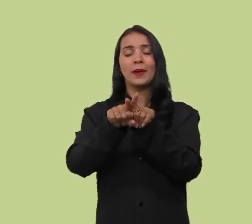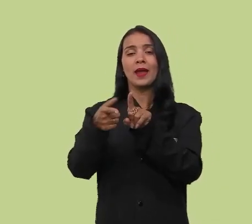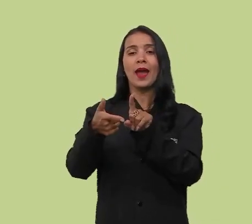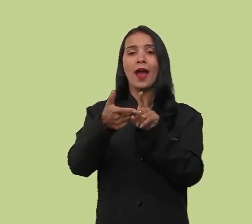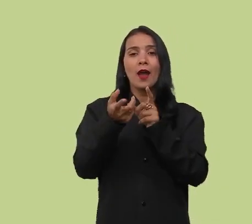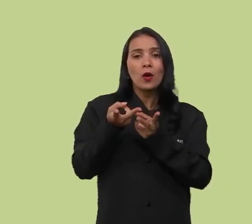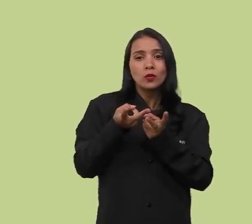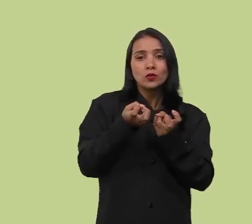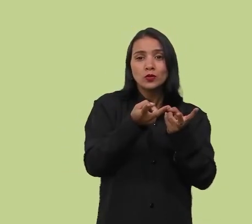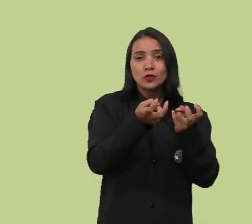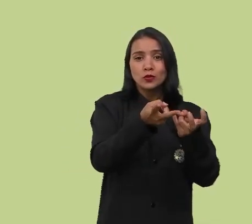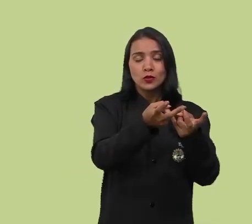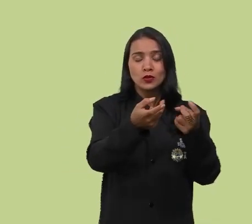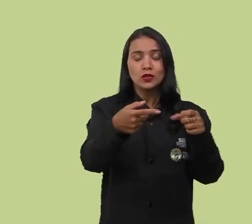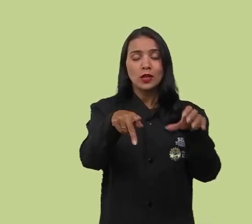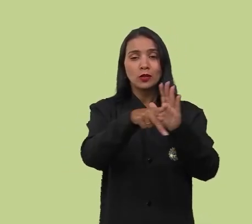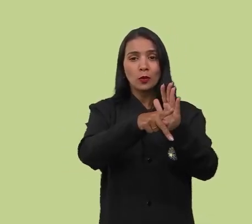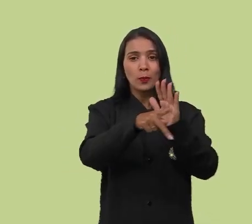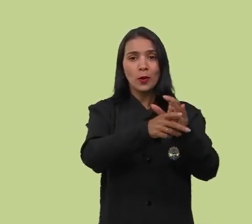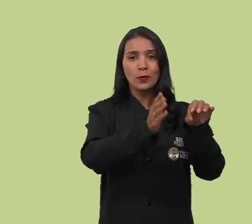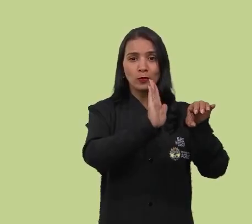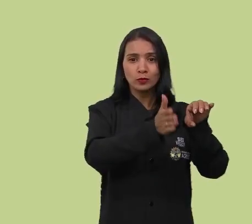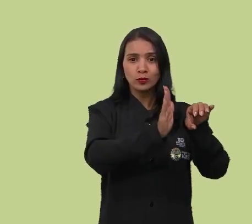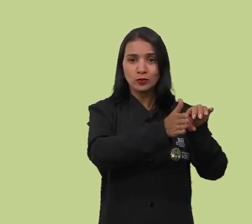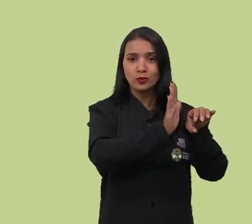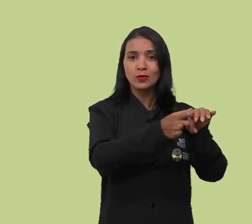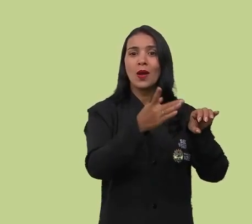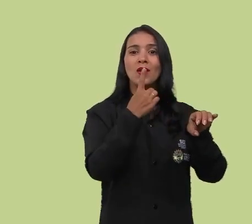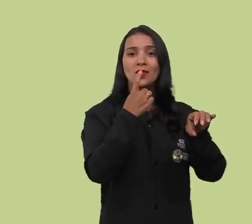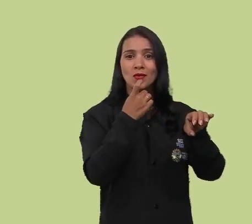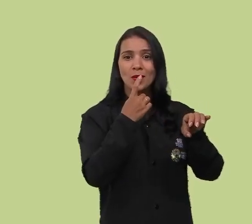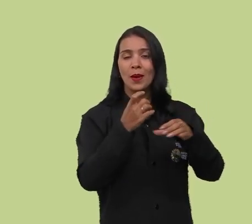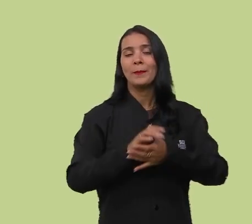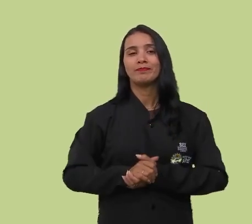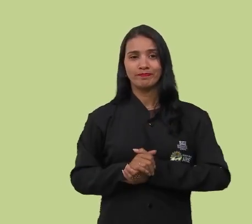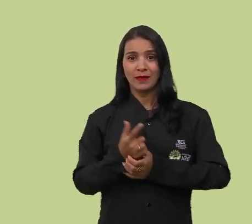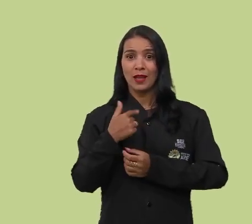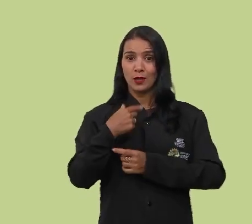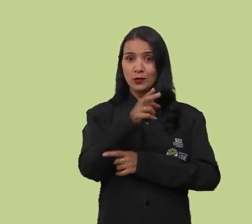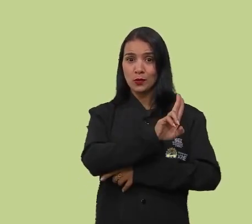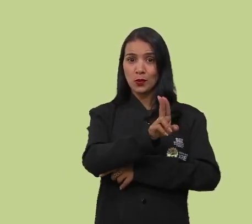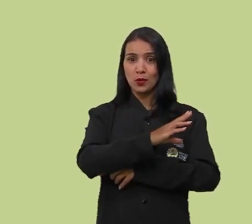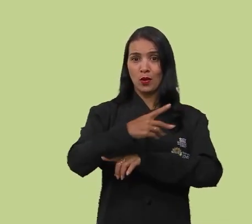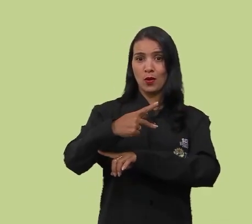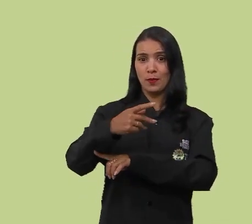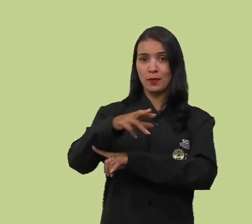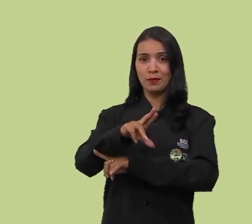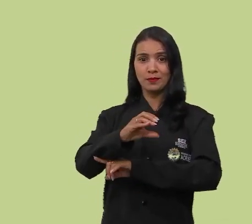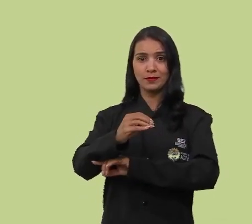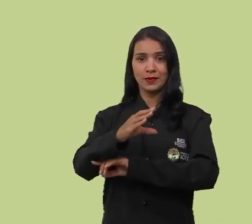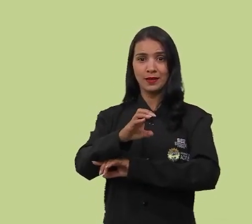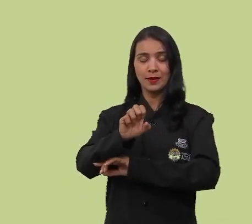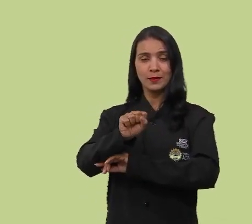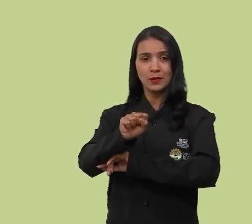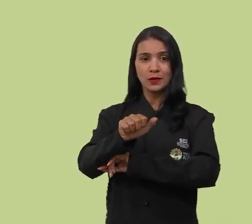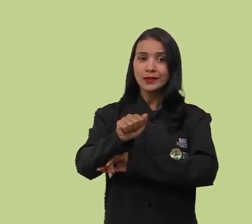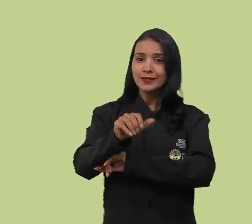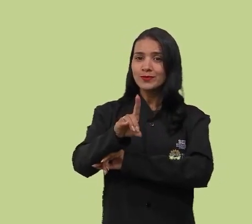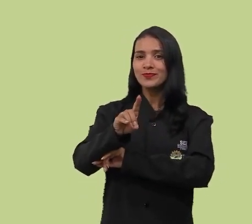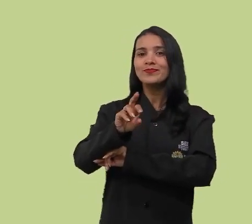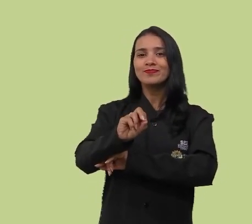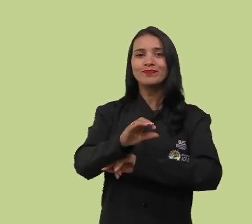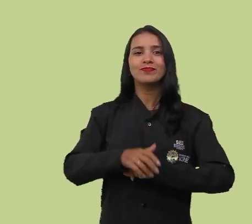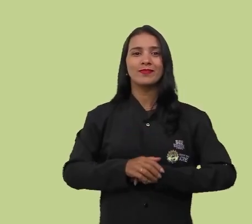de processos, né, de alimentos que a gente chama eles de processados. E as características, né,